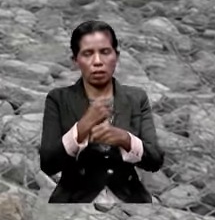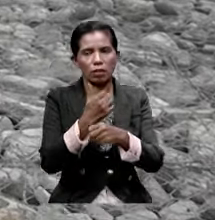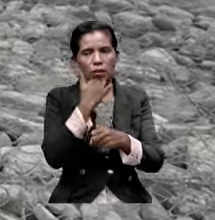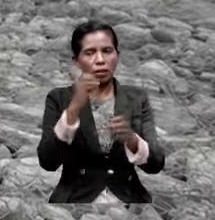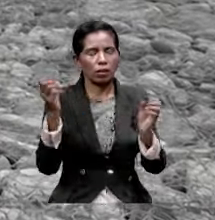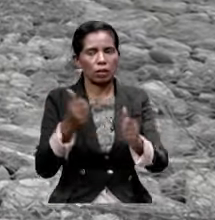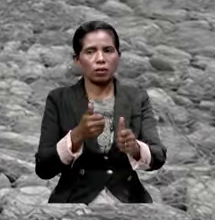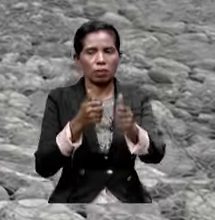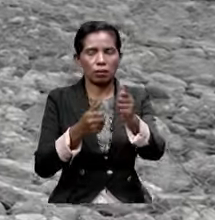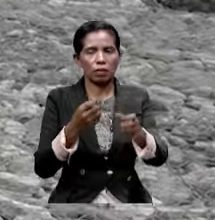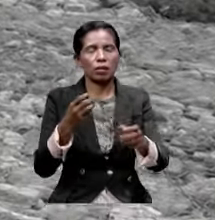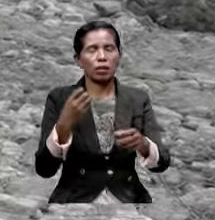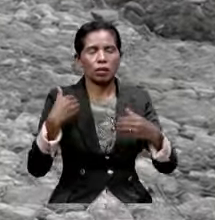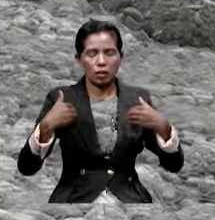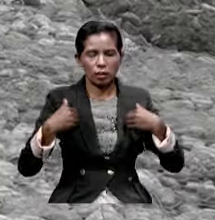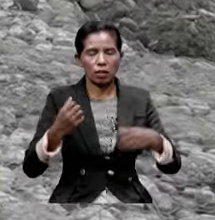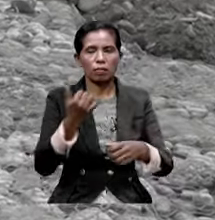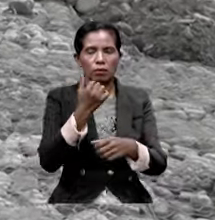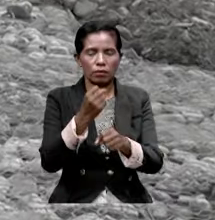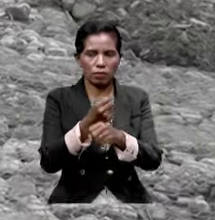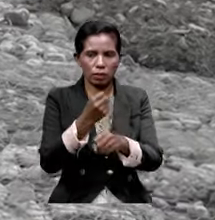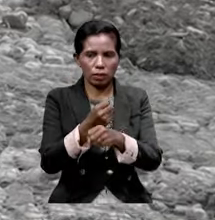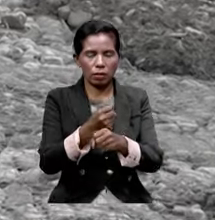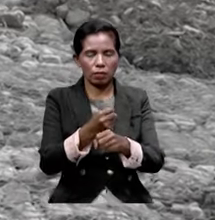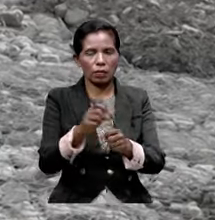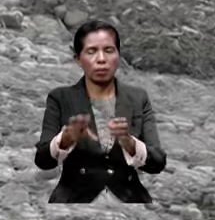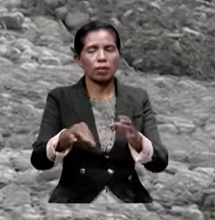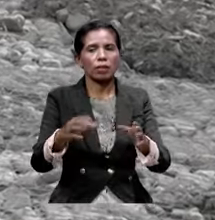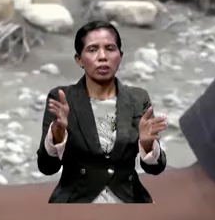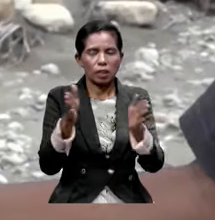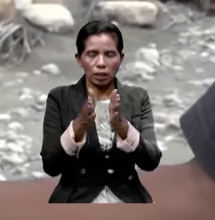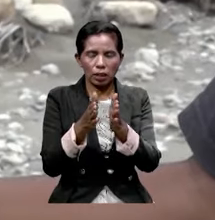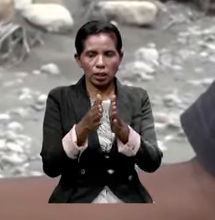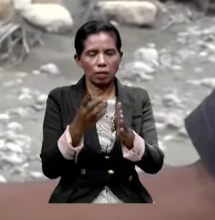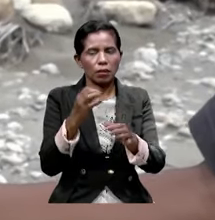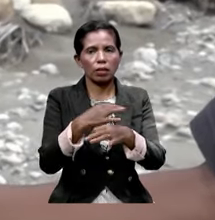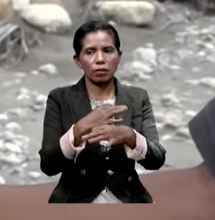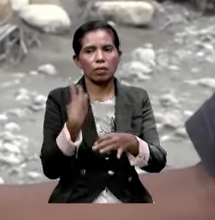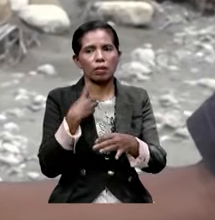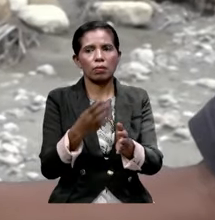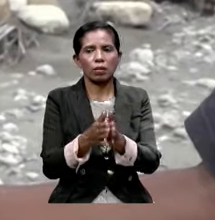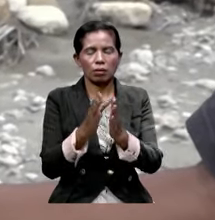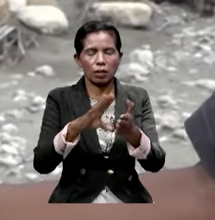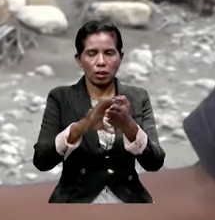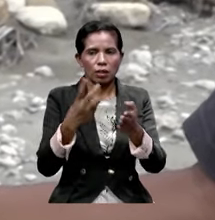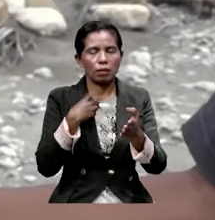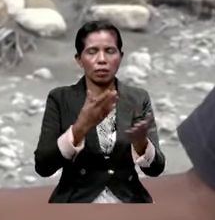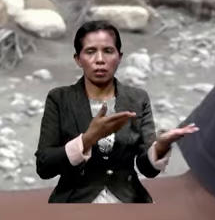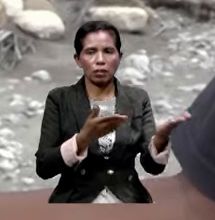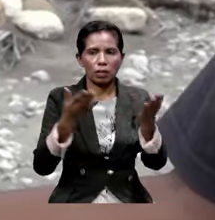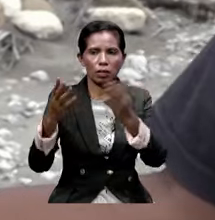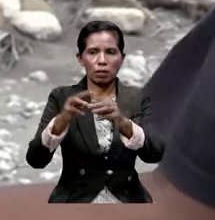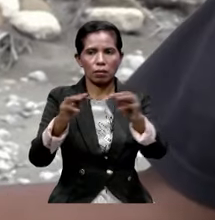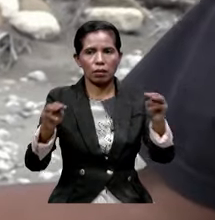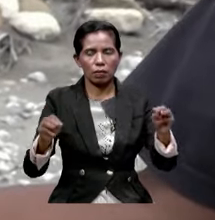turma IHA fato que balão na BIA marketing, é tão fato que ir, mas a mim se mantém a tua dia, a minha pedido a mim está matando a BIA